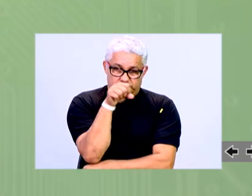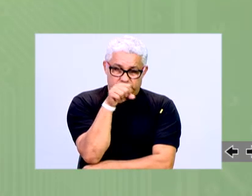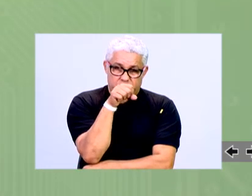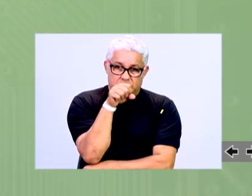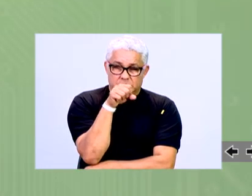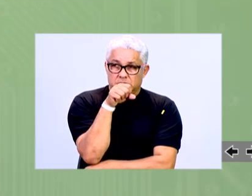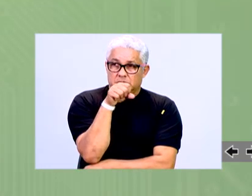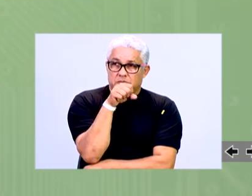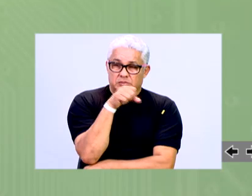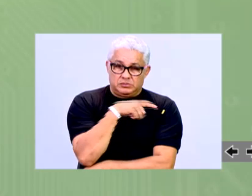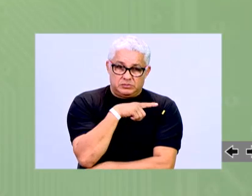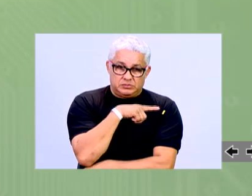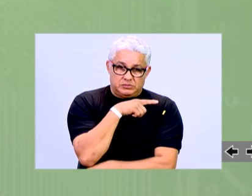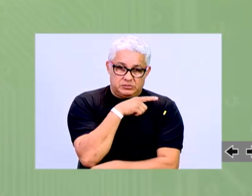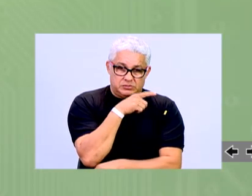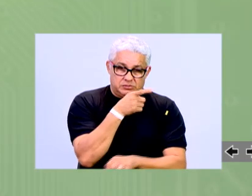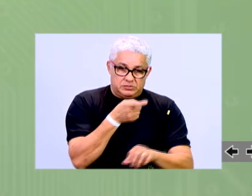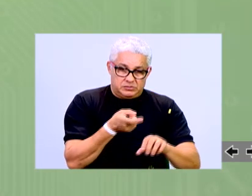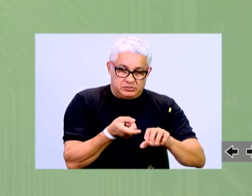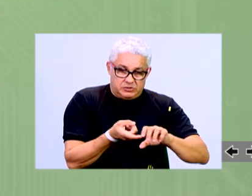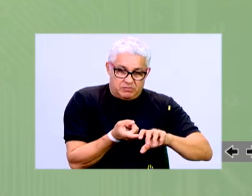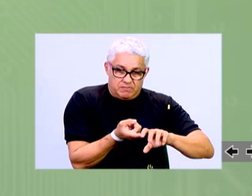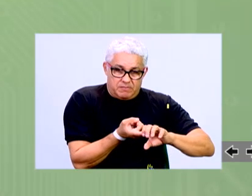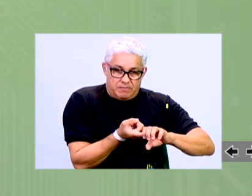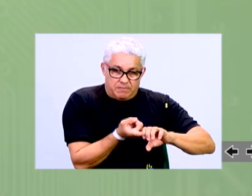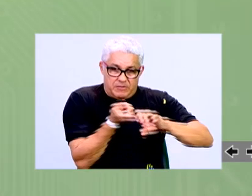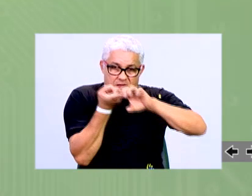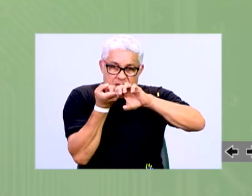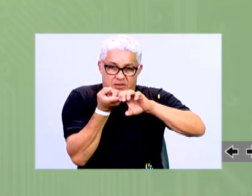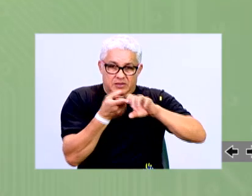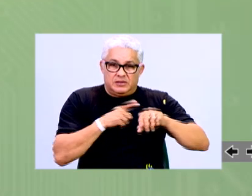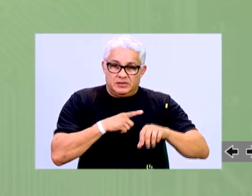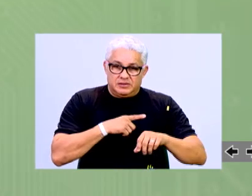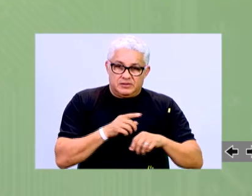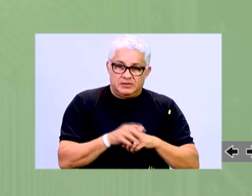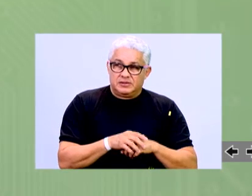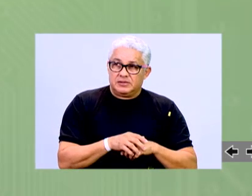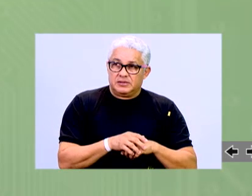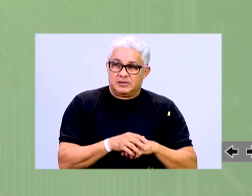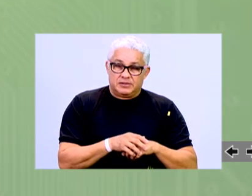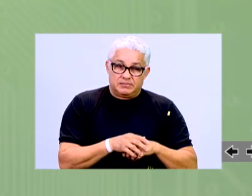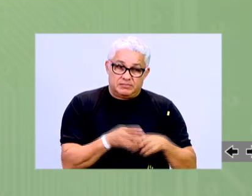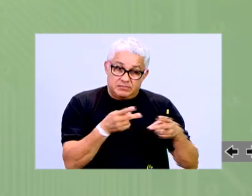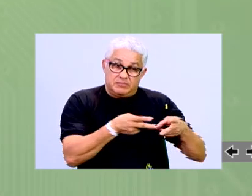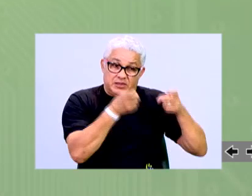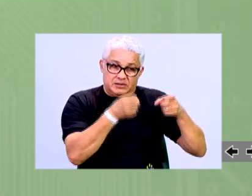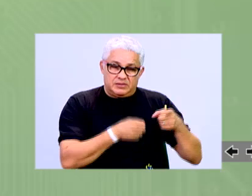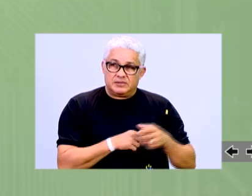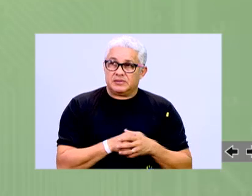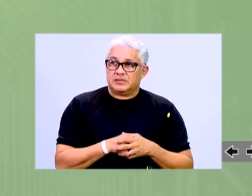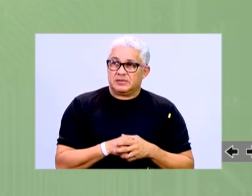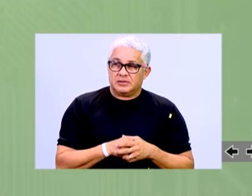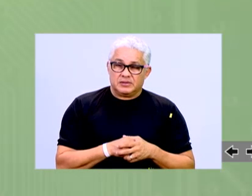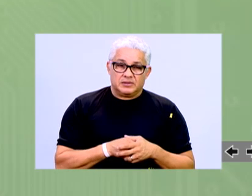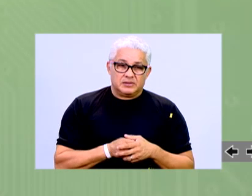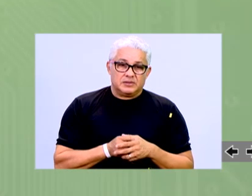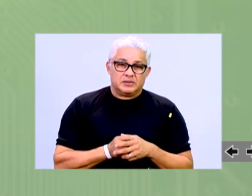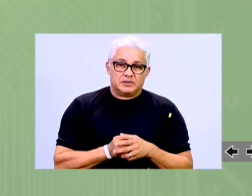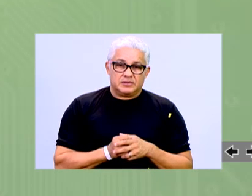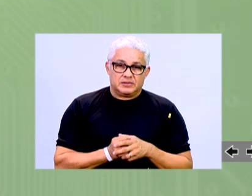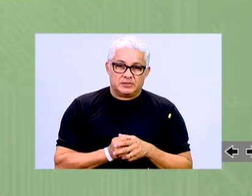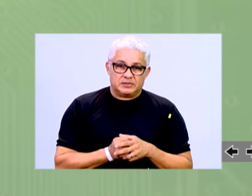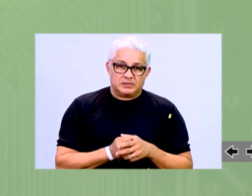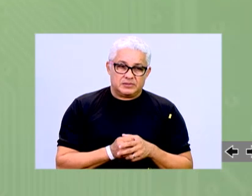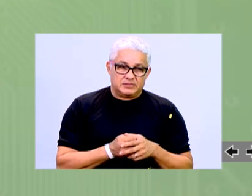veículo no guincho, em que é o que temos como percebido. A partir do momento que, com